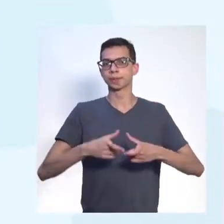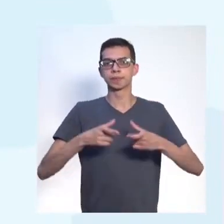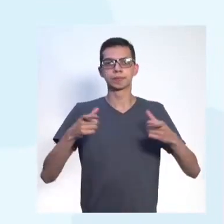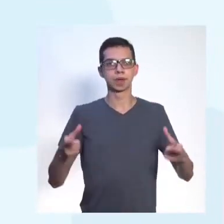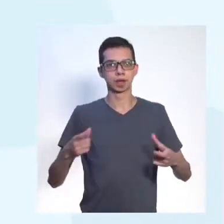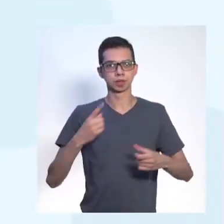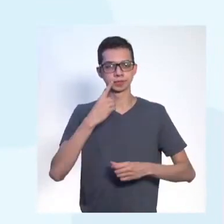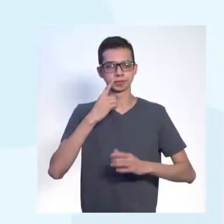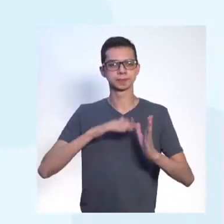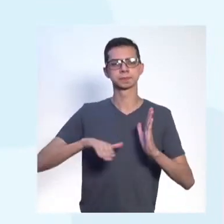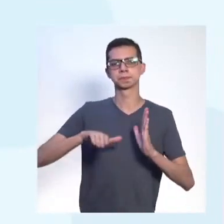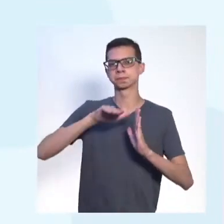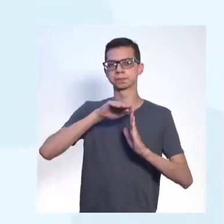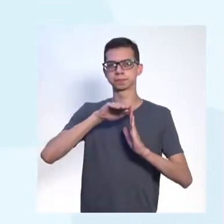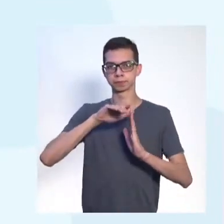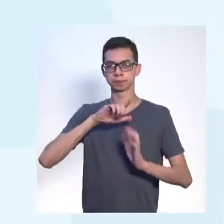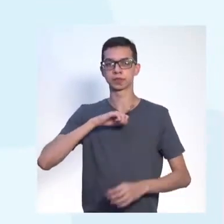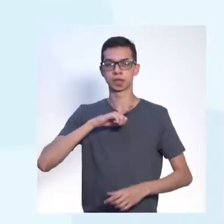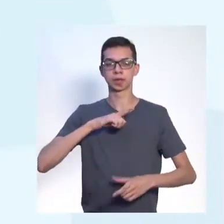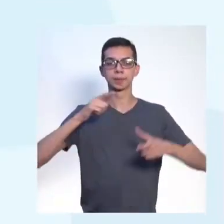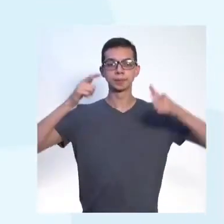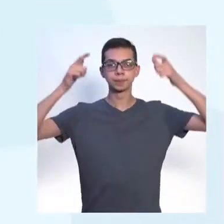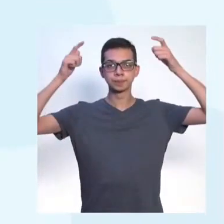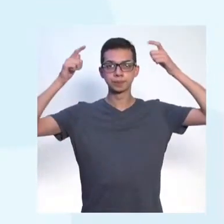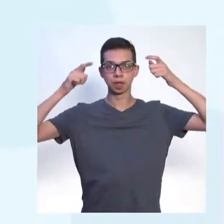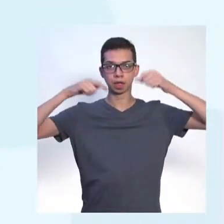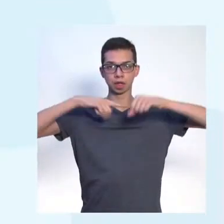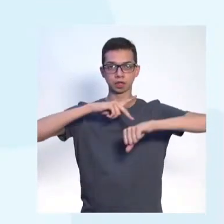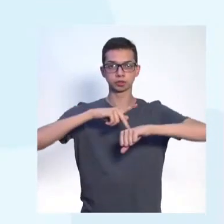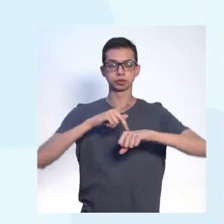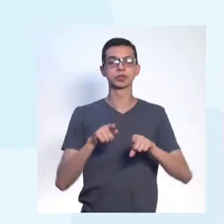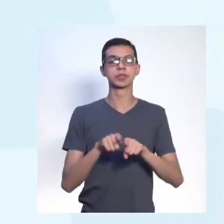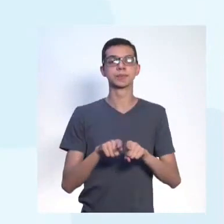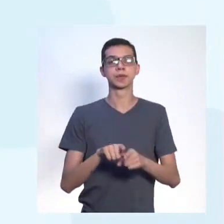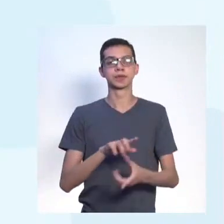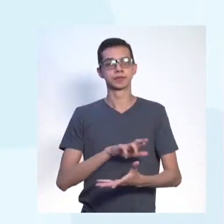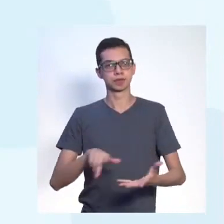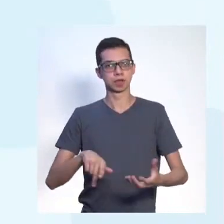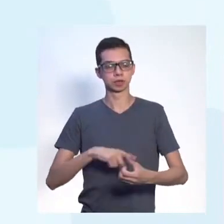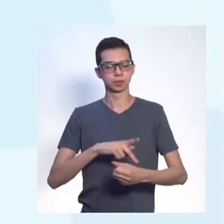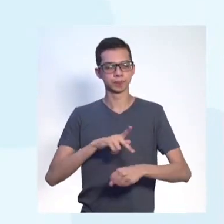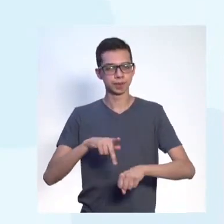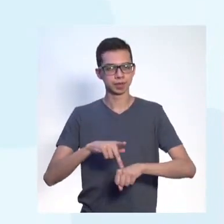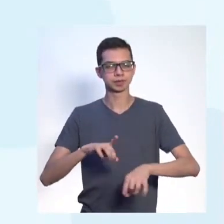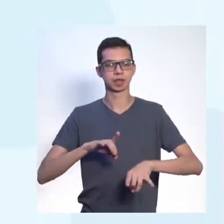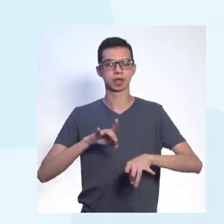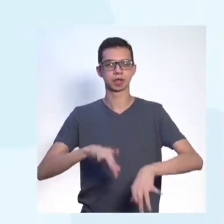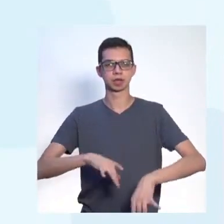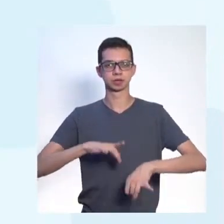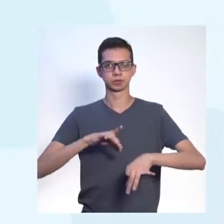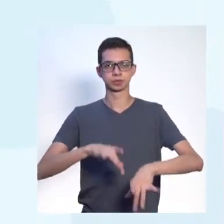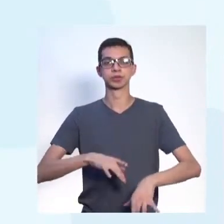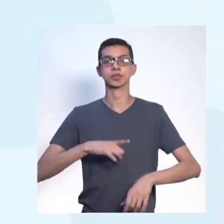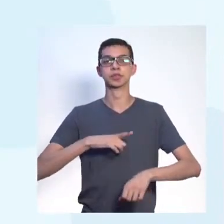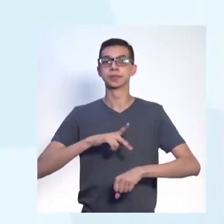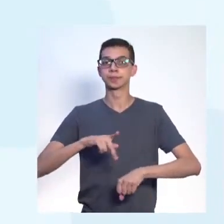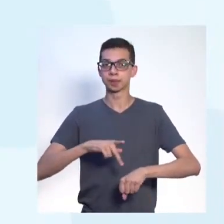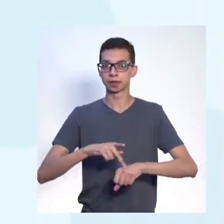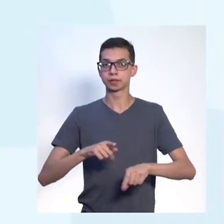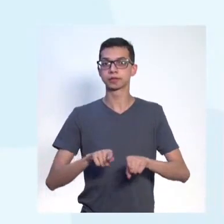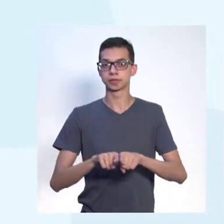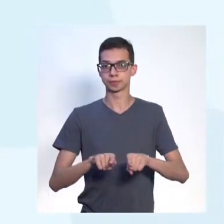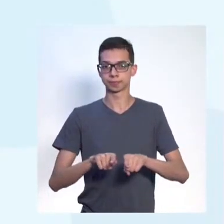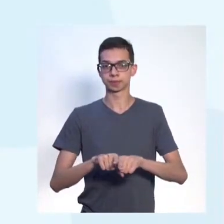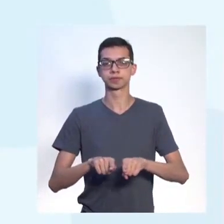nível alto, né, nós temos México, né, nós temos bastante países aí, né, Austrália, que tem países aí com